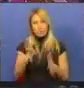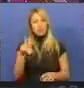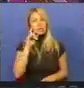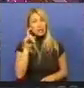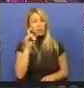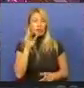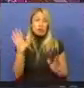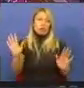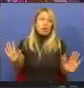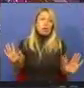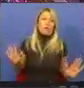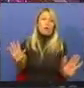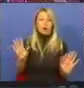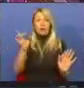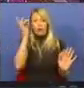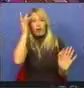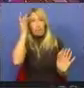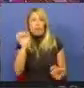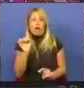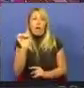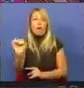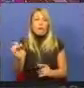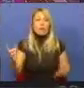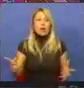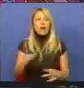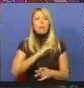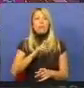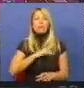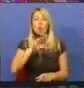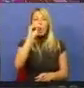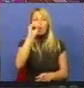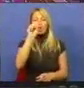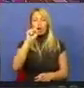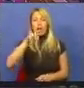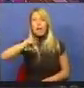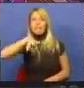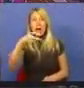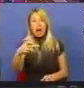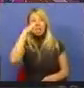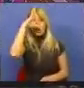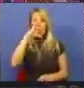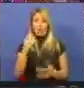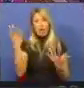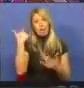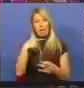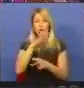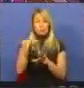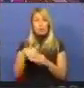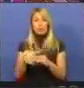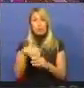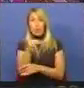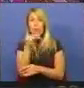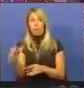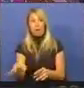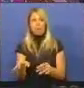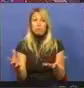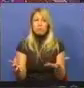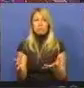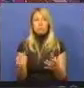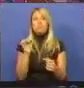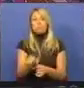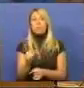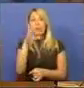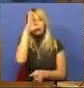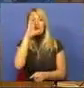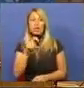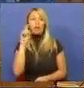a sua dama, a privatização das OGMAs feita num governo em que participou o PP, como no Ministério da Defesa.